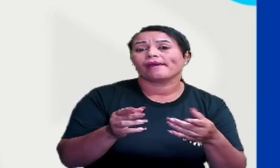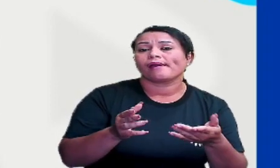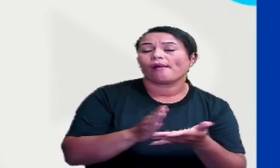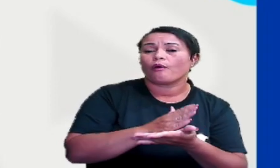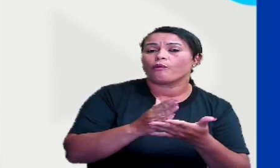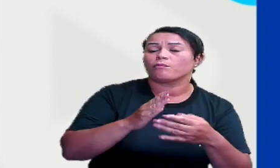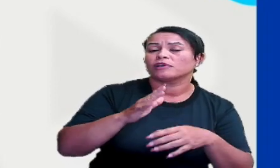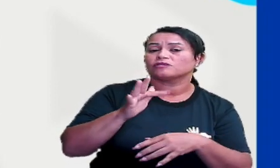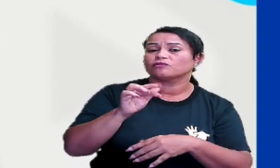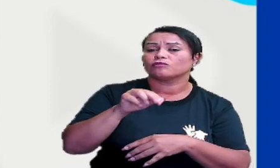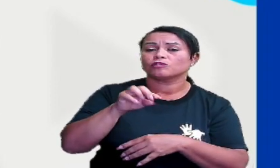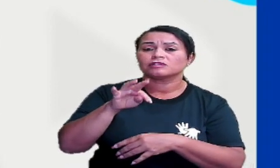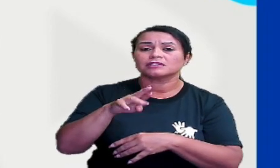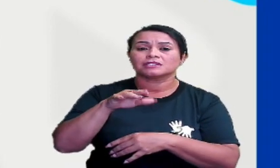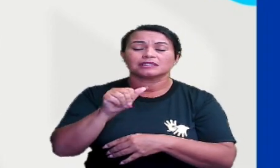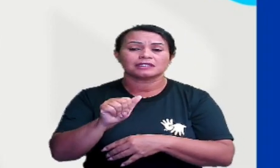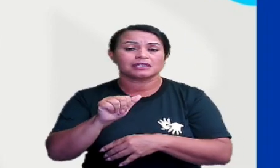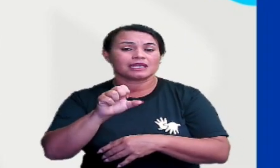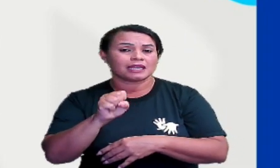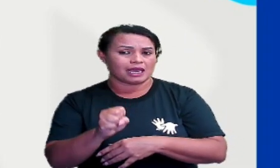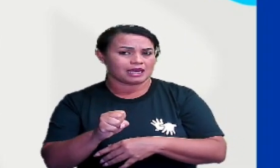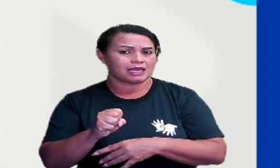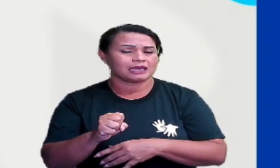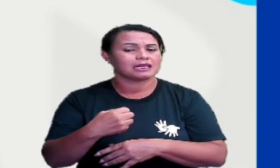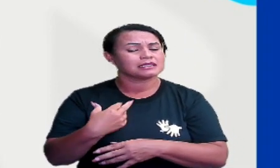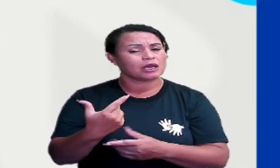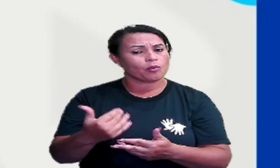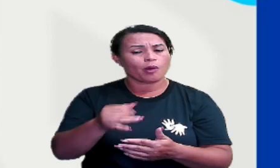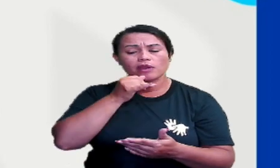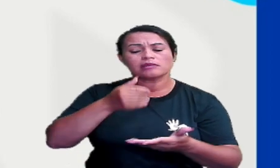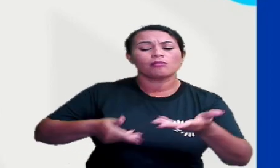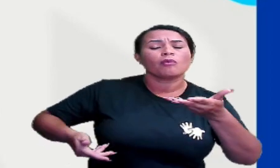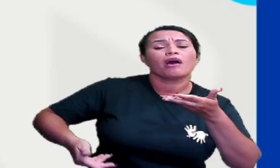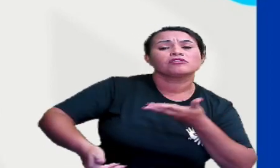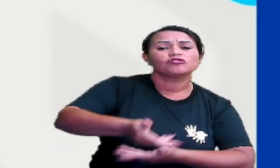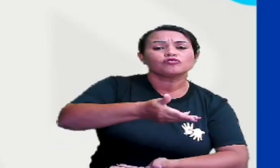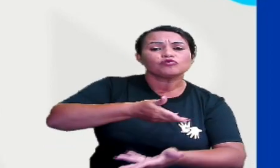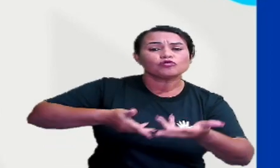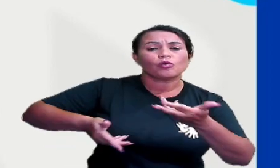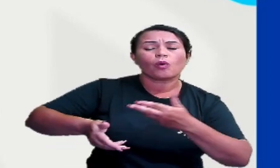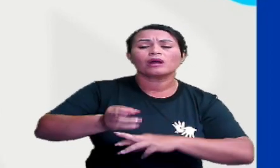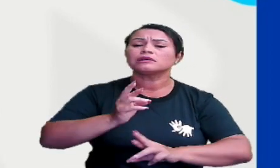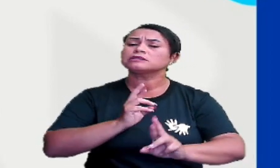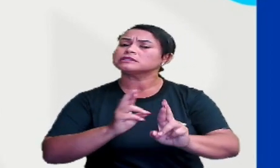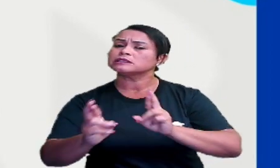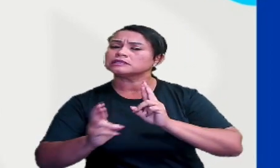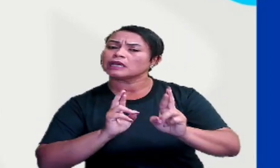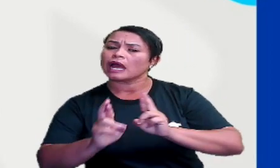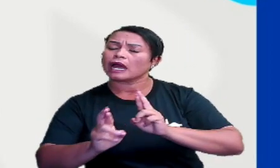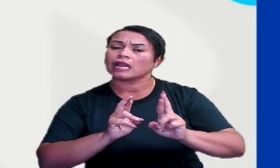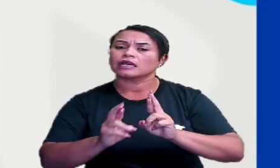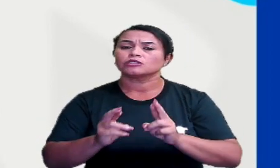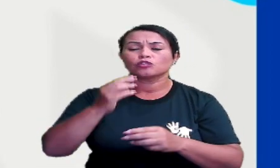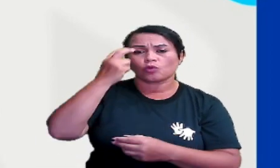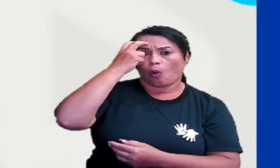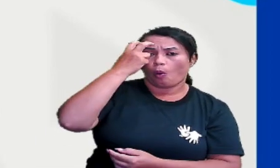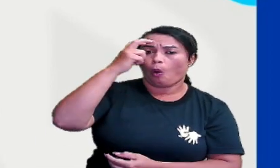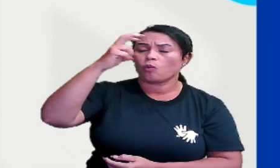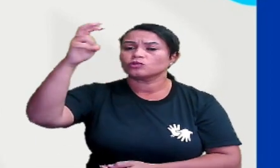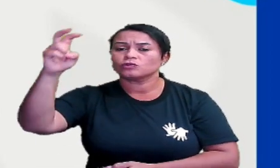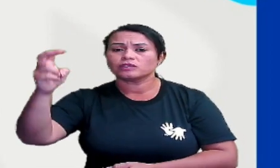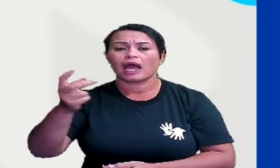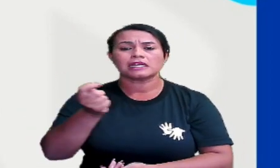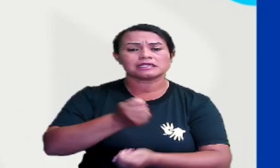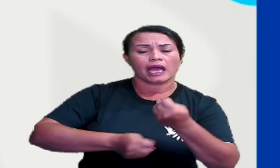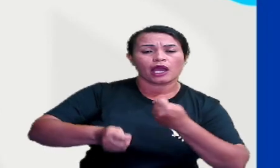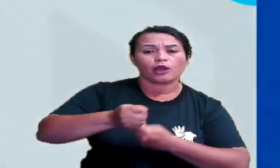vivo, por assim dizer, né? Refere-se às trocas de relações, sejam elas culturais, econômicas,